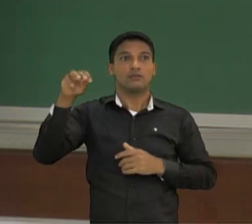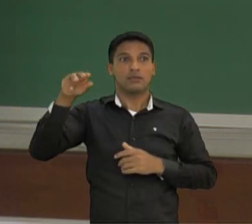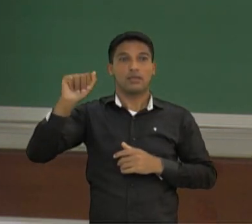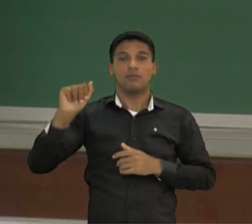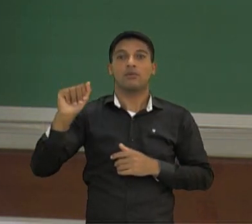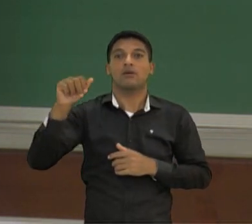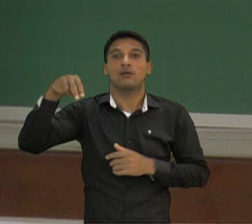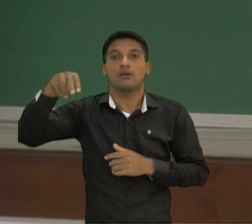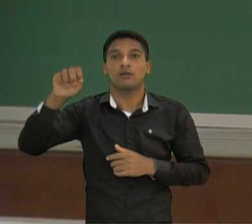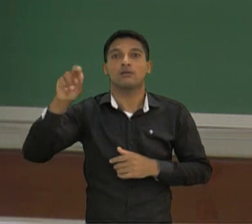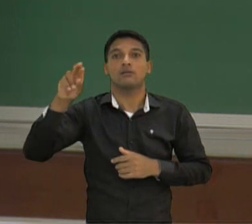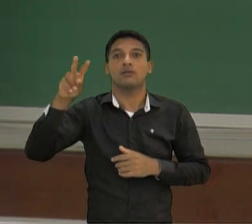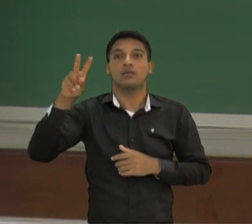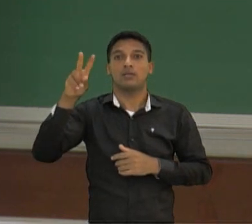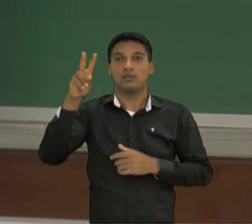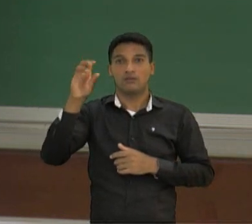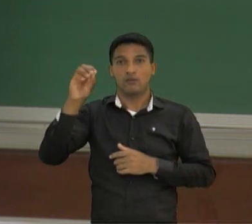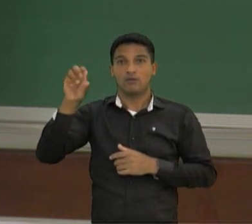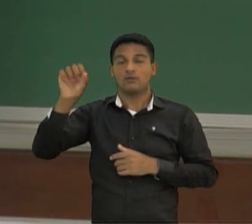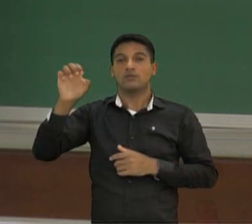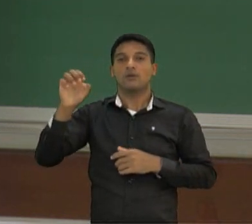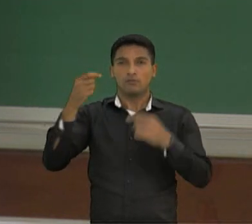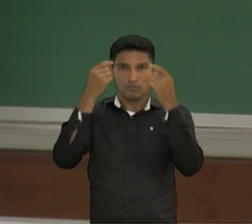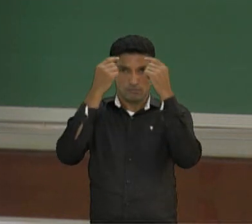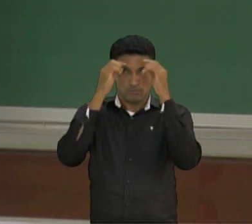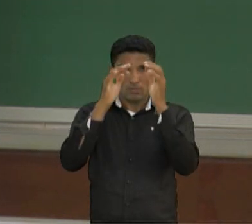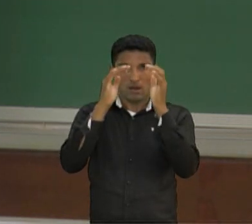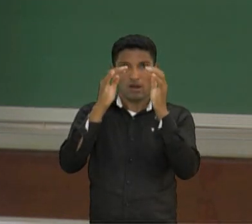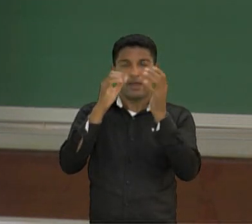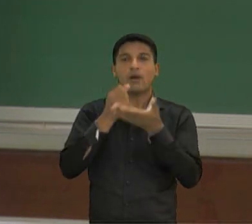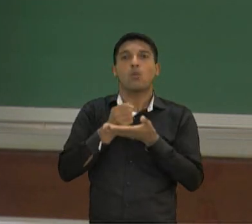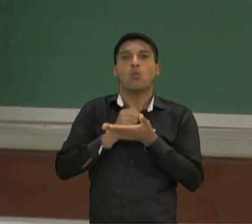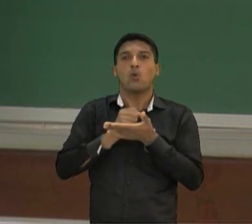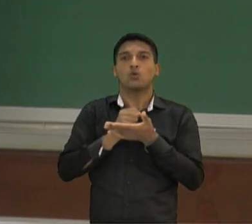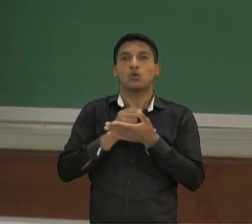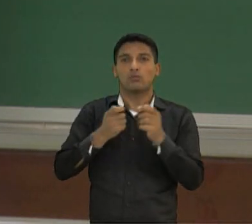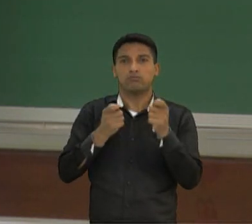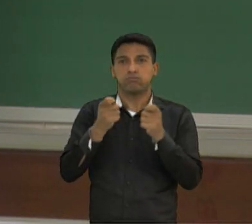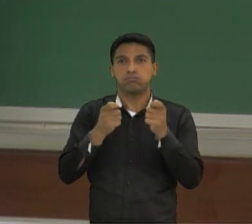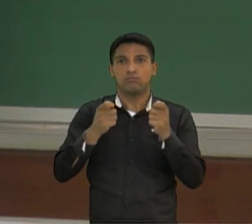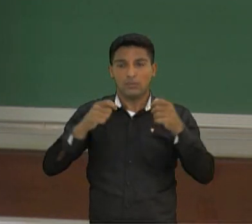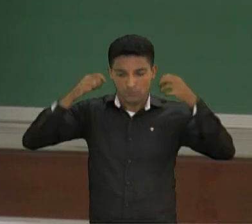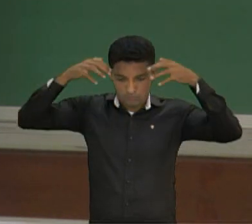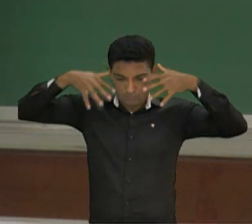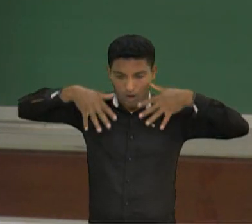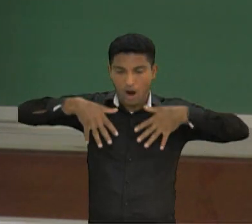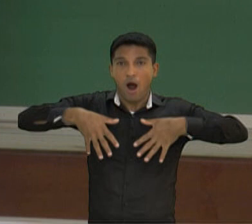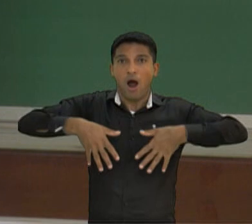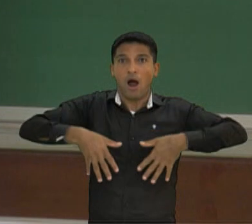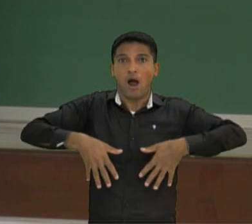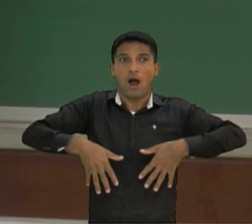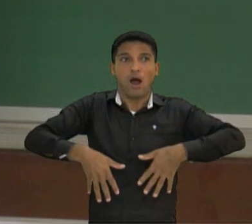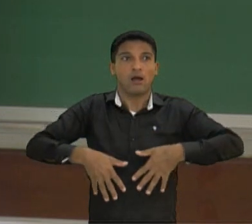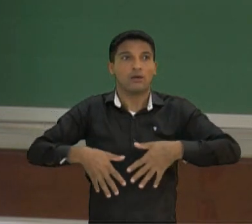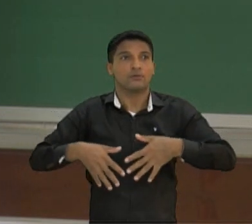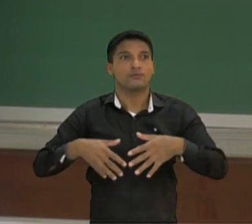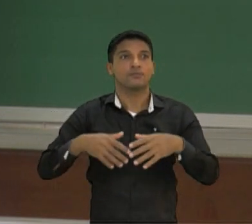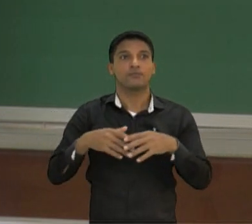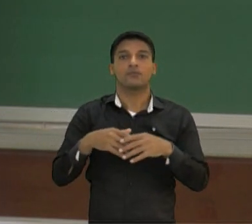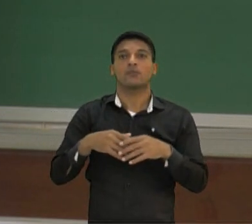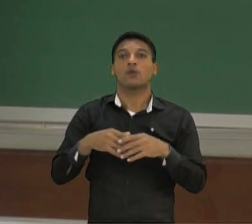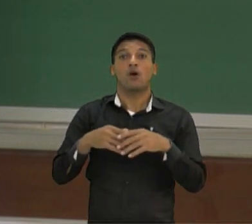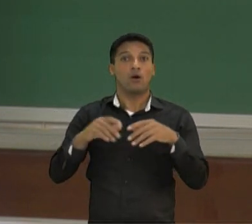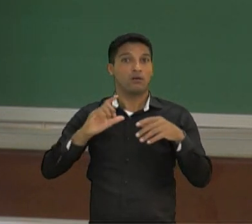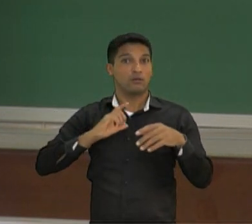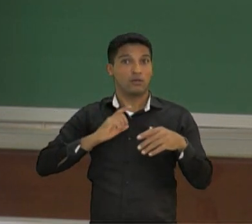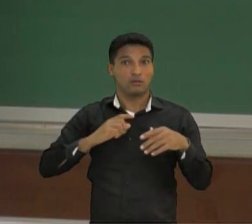fosse o centro de controle do nosso corpo. O sistema nervoso central, ele é composto por essas estruturas aqui, ó.